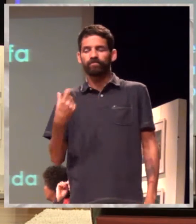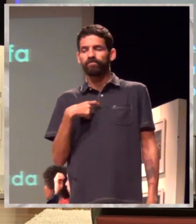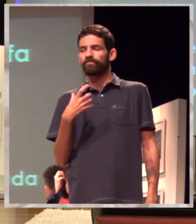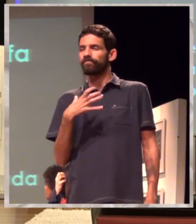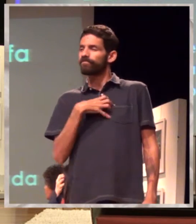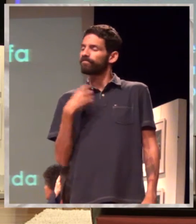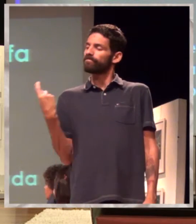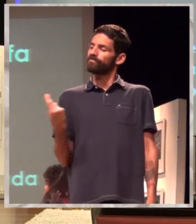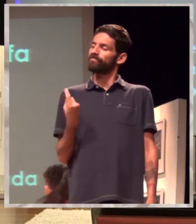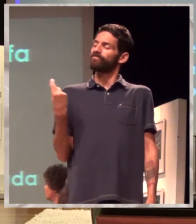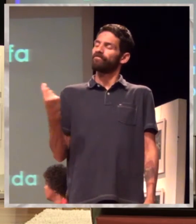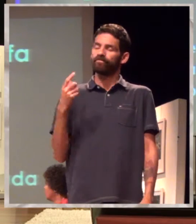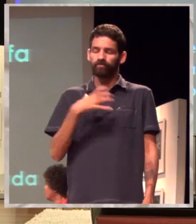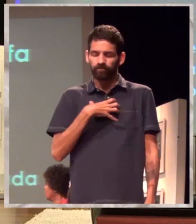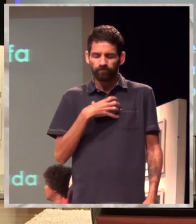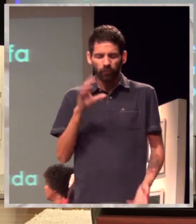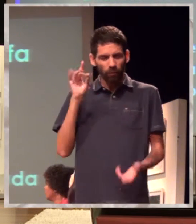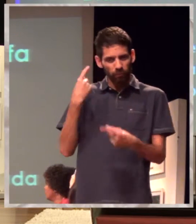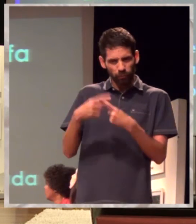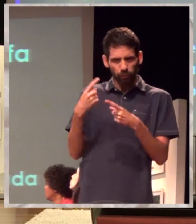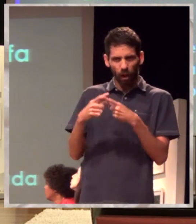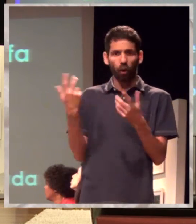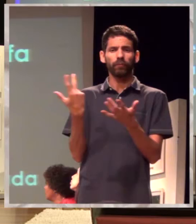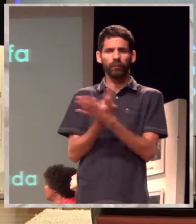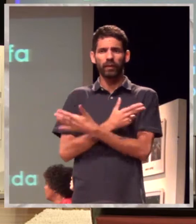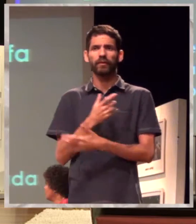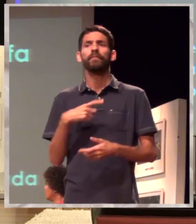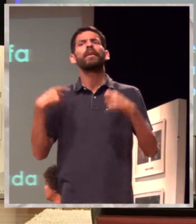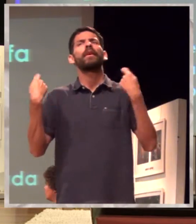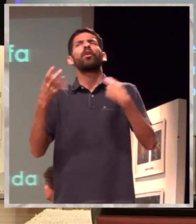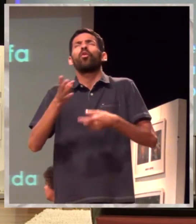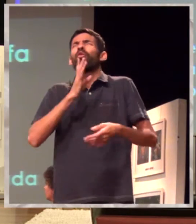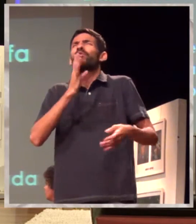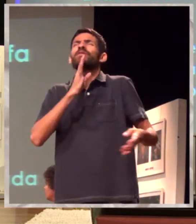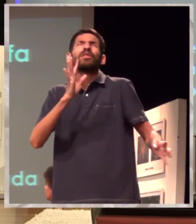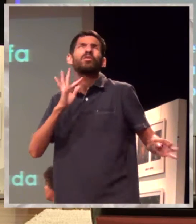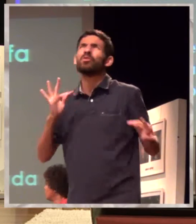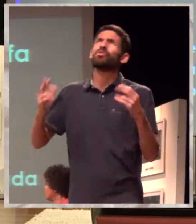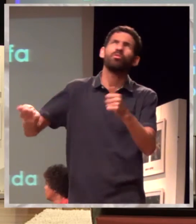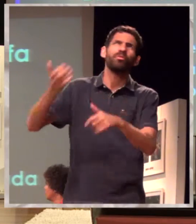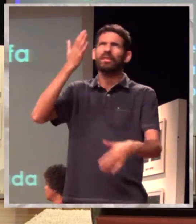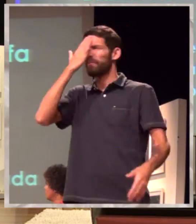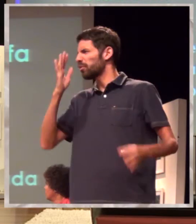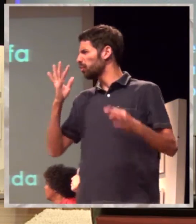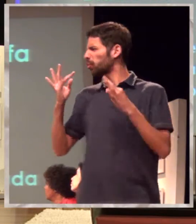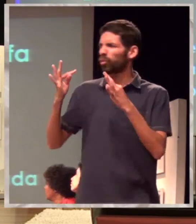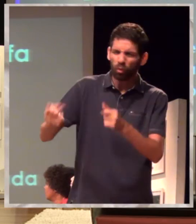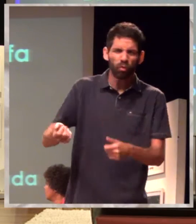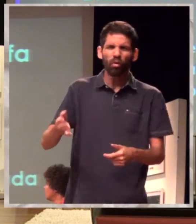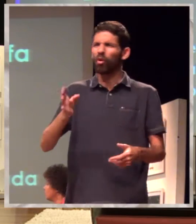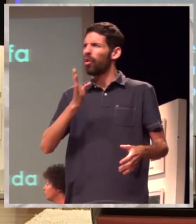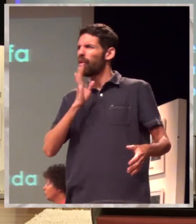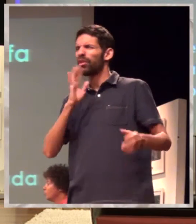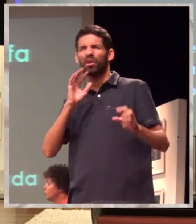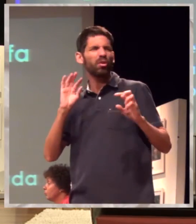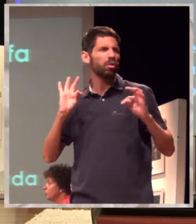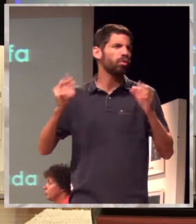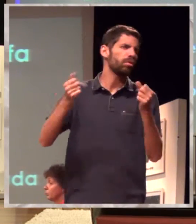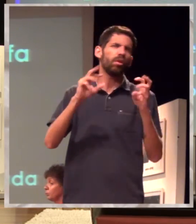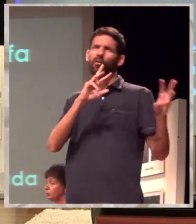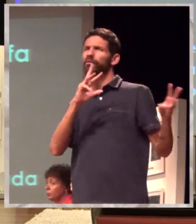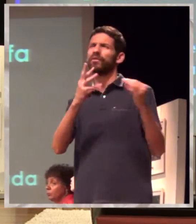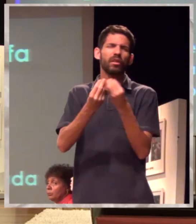vive, em que ele traz que é preciso saber tudo, dar conta de tudo, né, fazer todas as